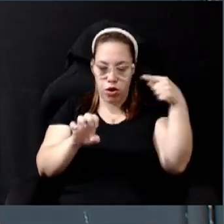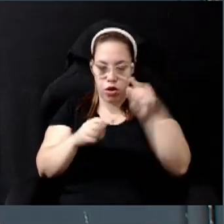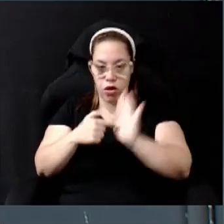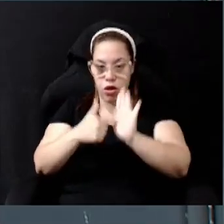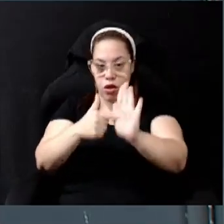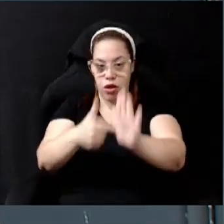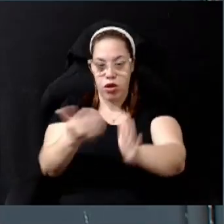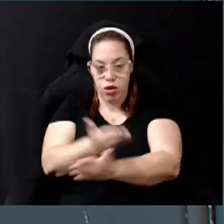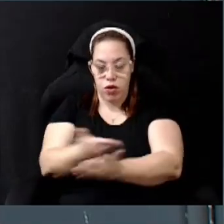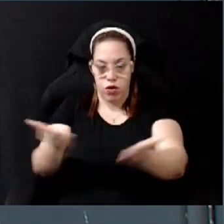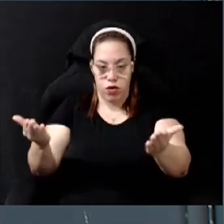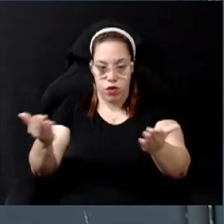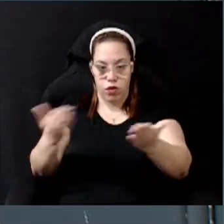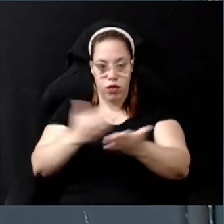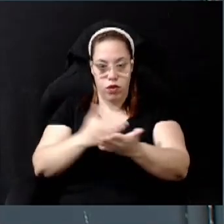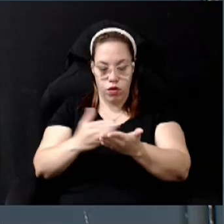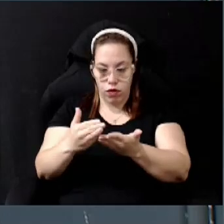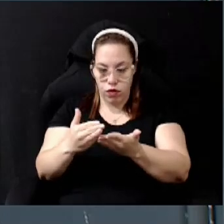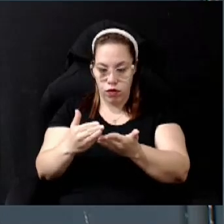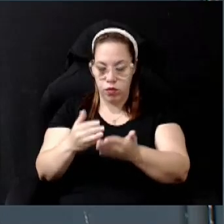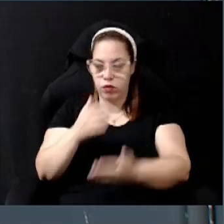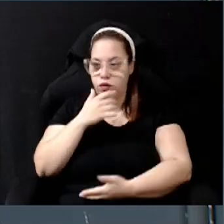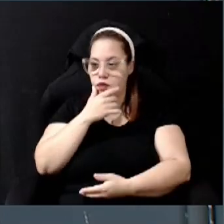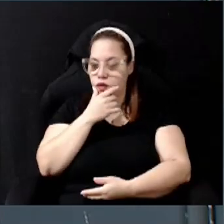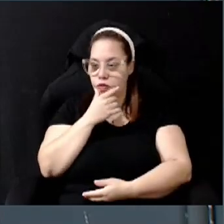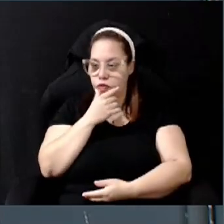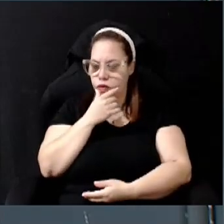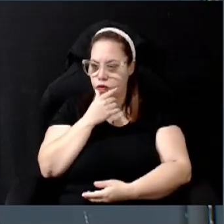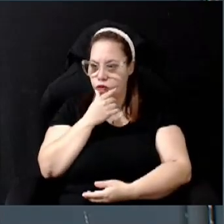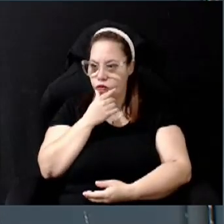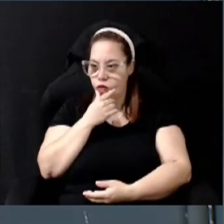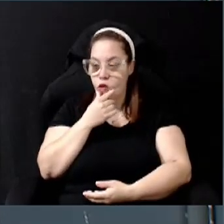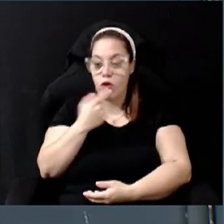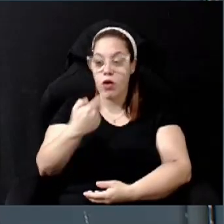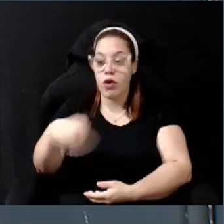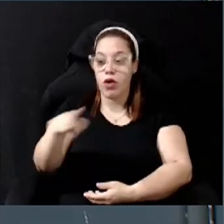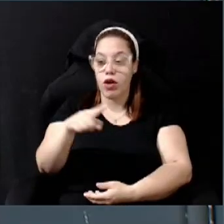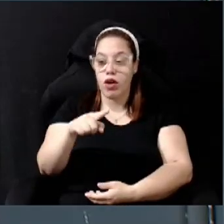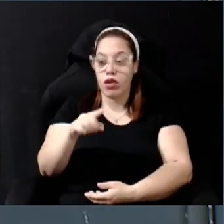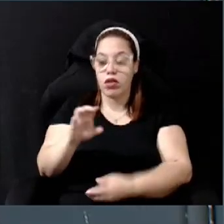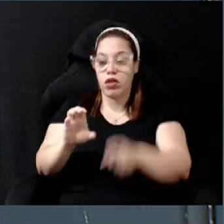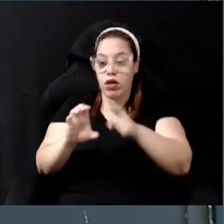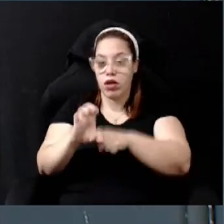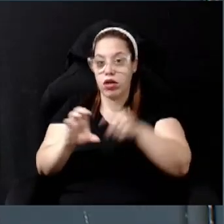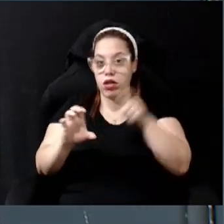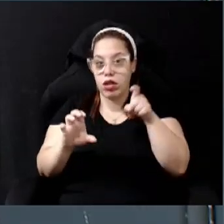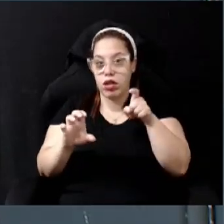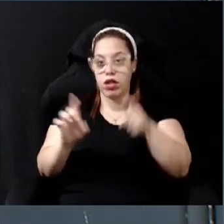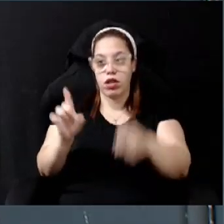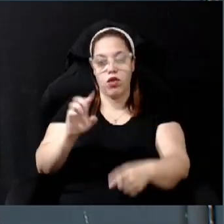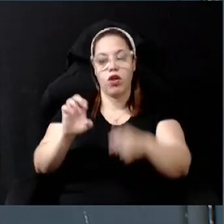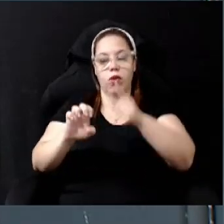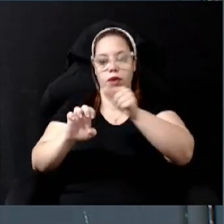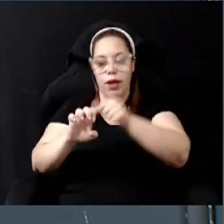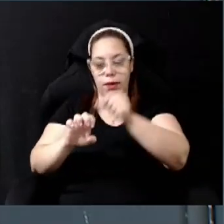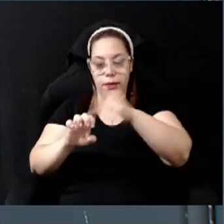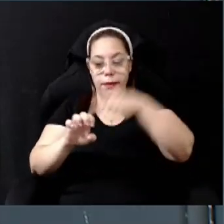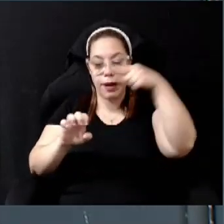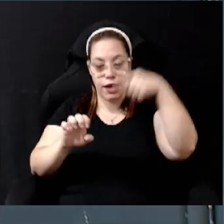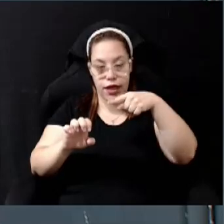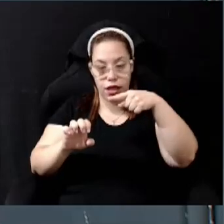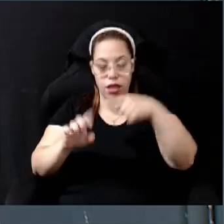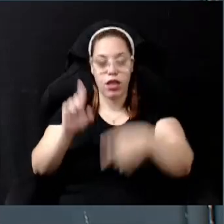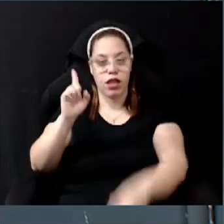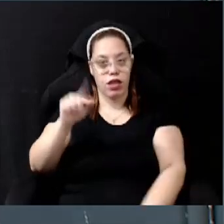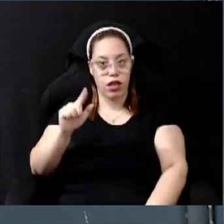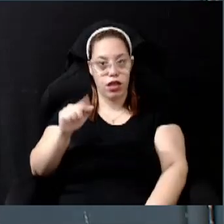que estão iniciando que ela não é uma autônoma, ela é uma empresária, que ela pode crescer, sim, e mostrar para as